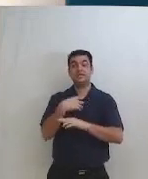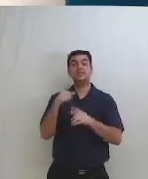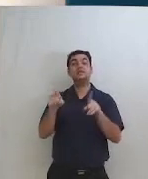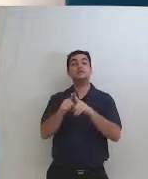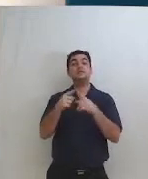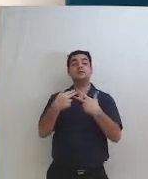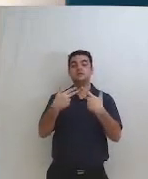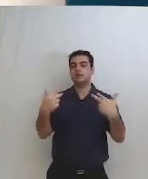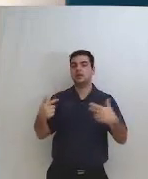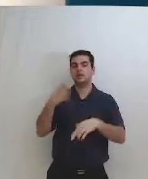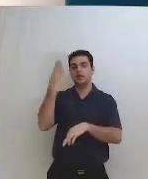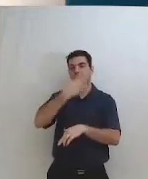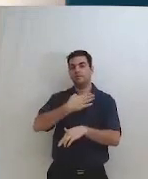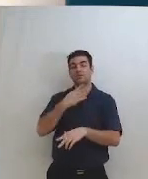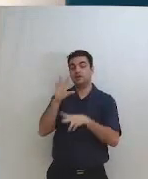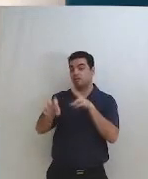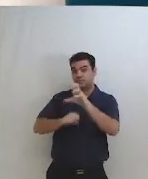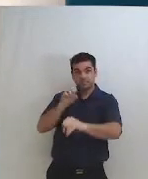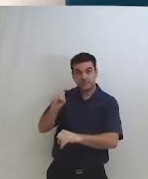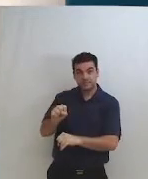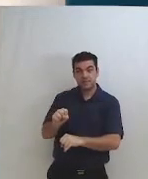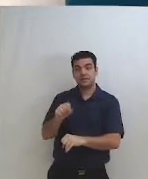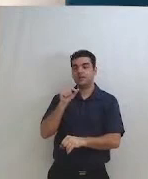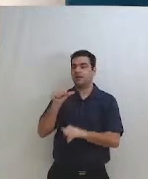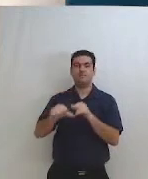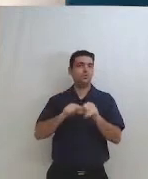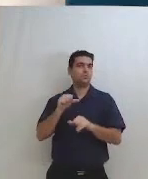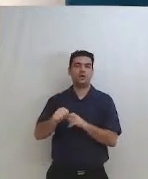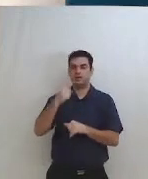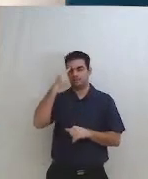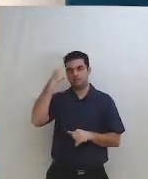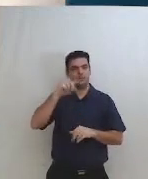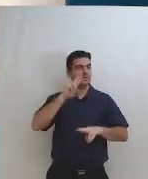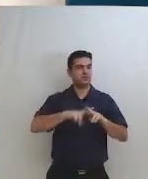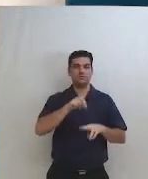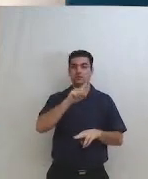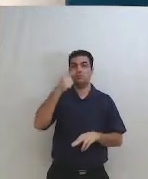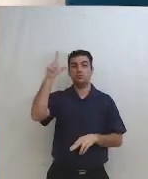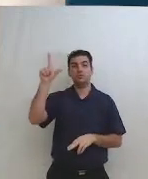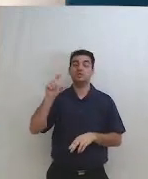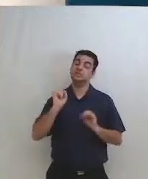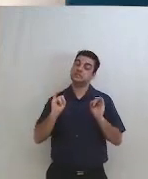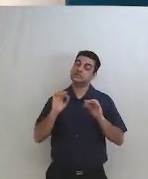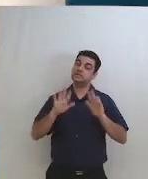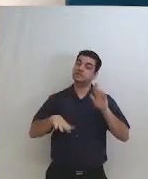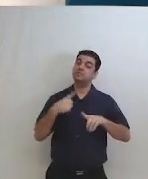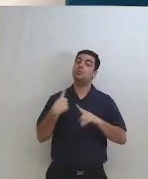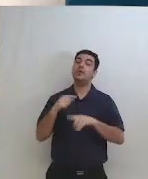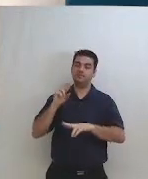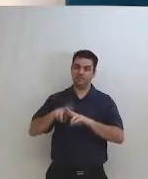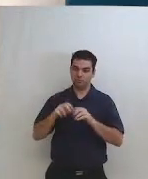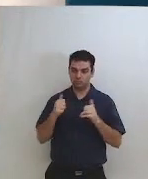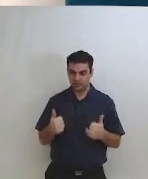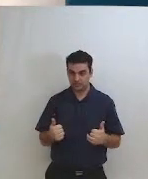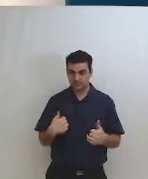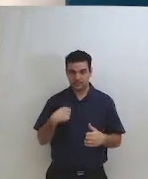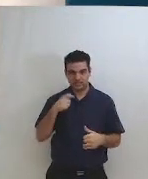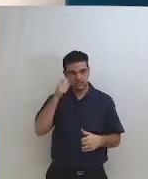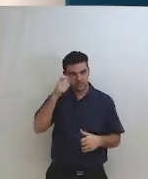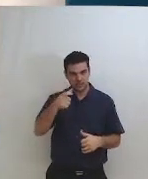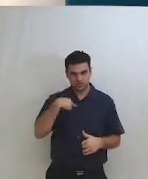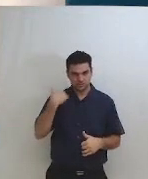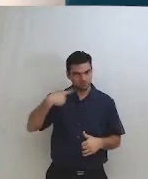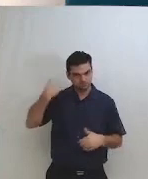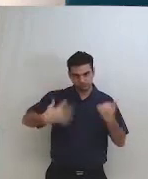ato, revogando-se a prisão preventiva do paciente, salvo se por outras razões ele estiver detido. O senhor tem interesse ainda em sustentar?